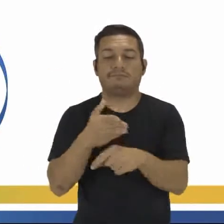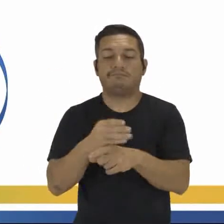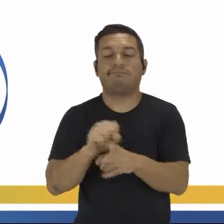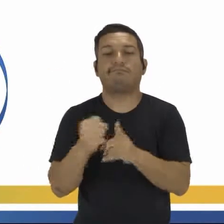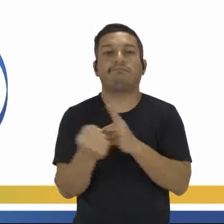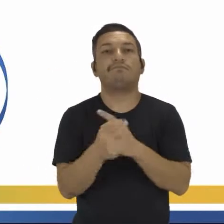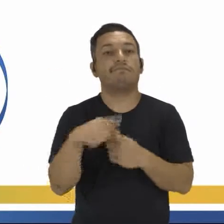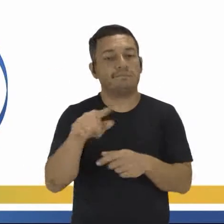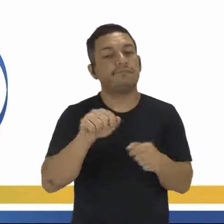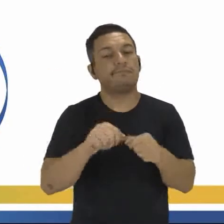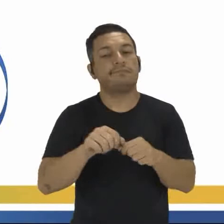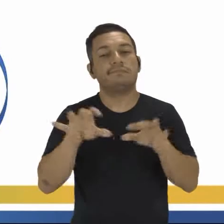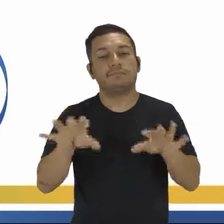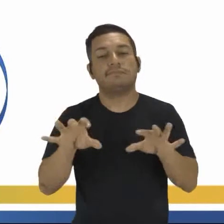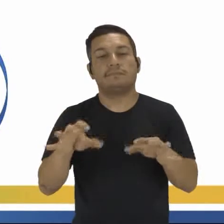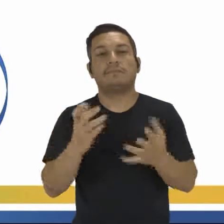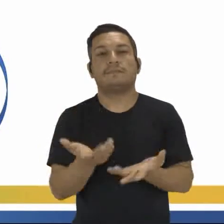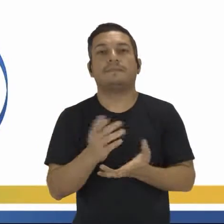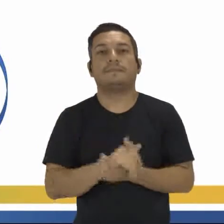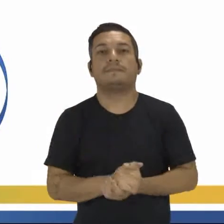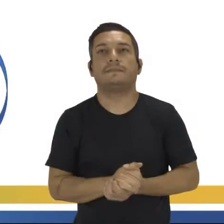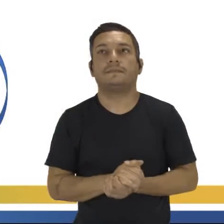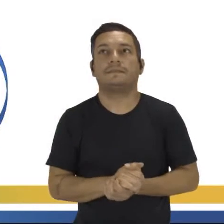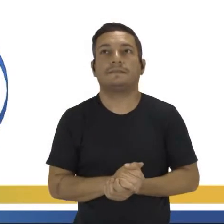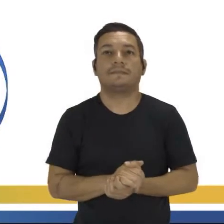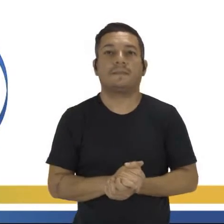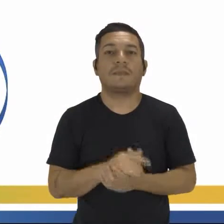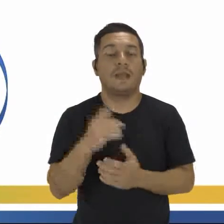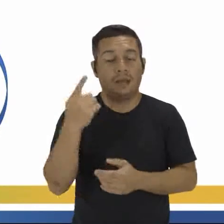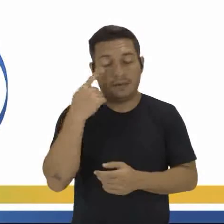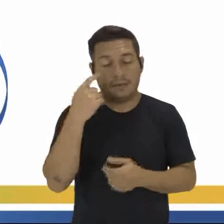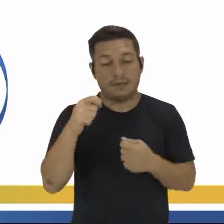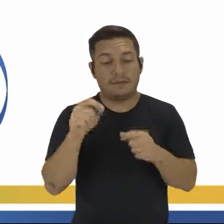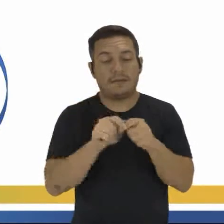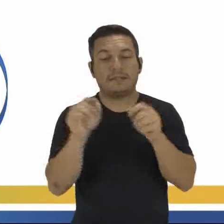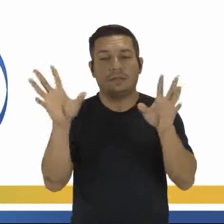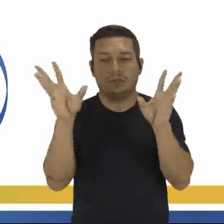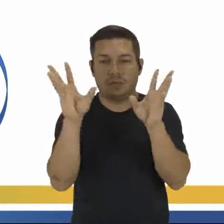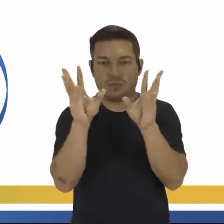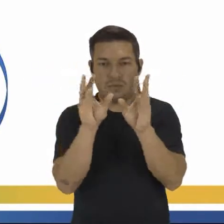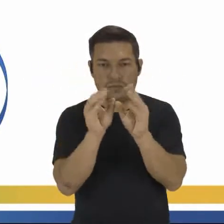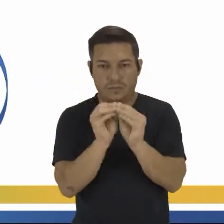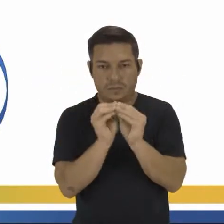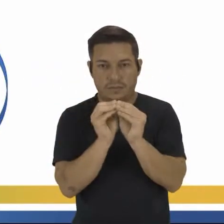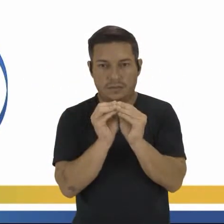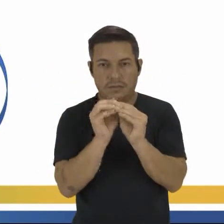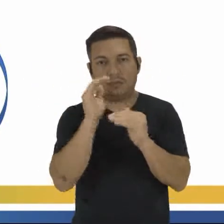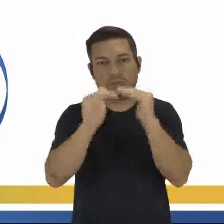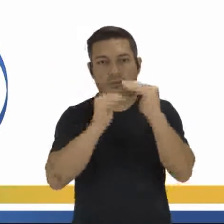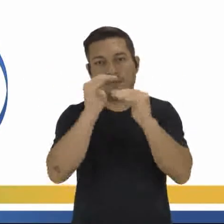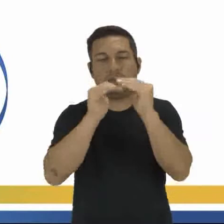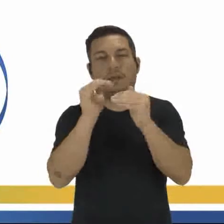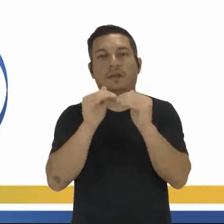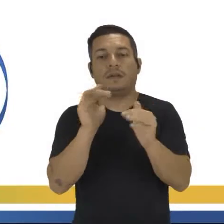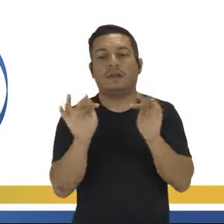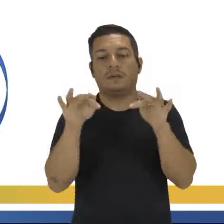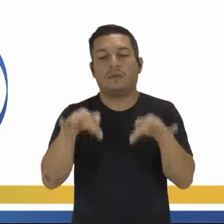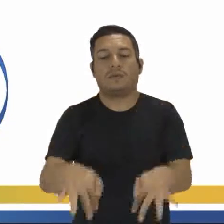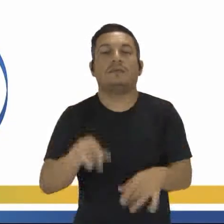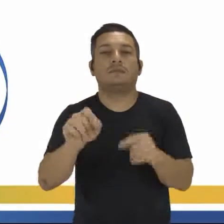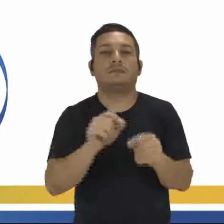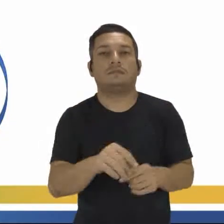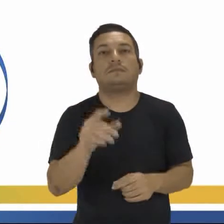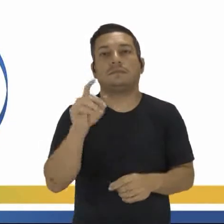assim que você deve fazer a sua também. Você deve retomar a tese, fazer uma espécie de síntese do desenvolvimento e concluir o seu parágrafo